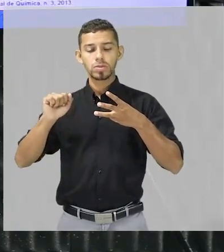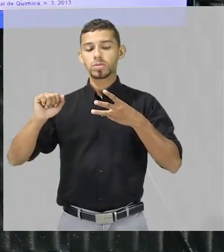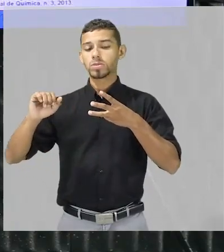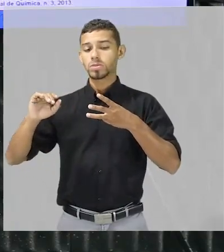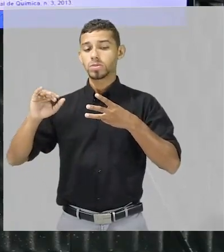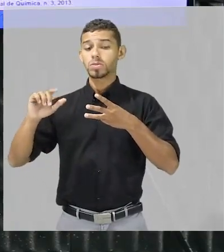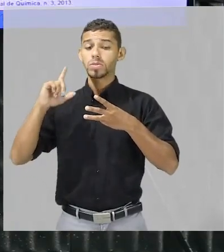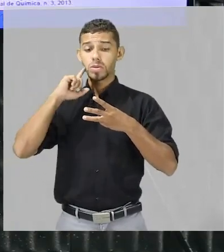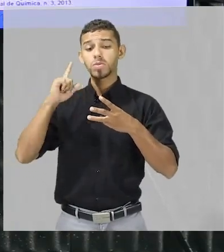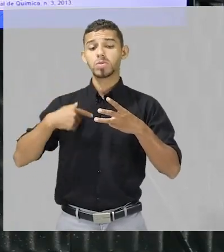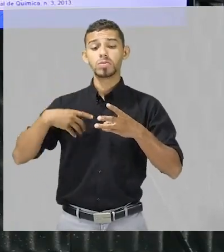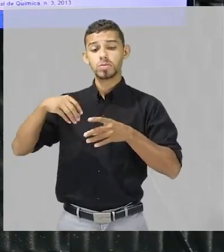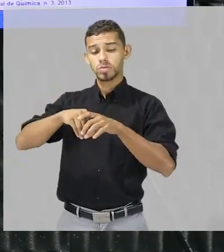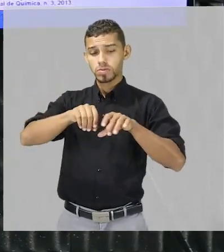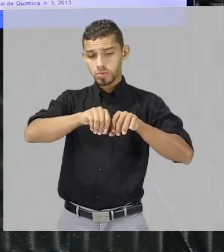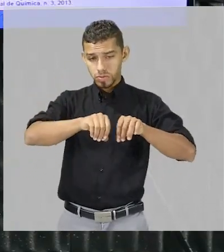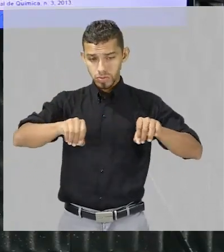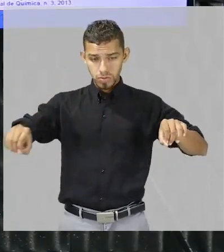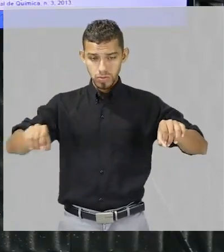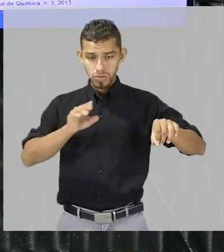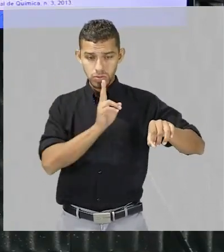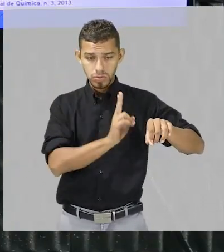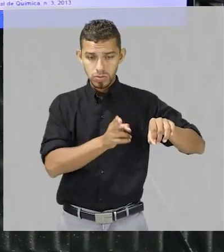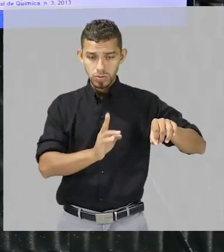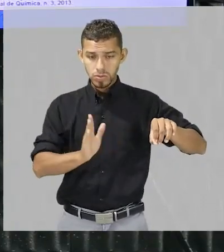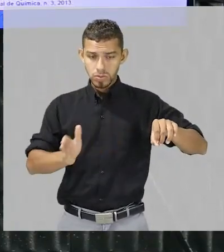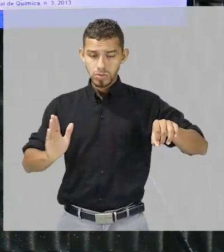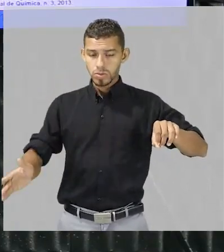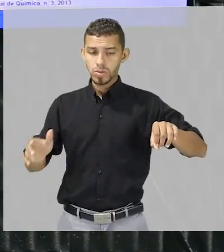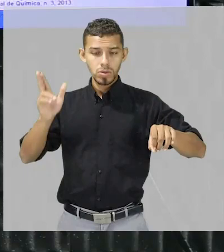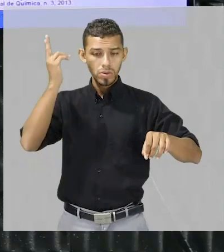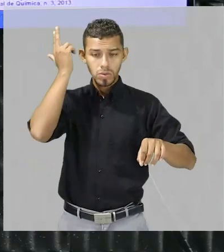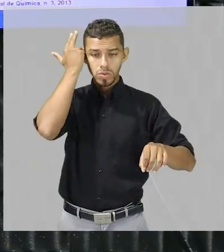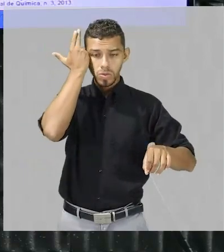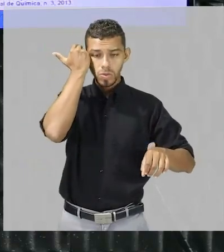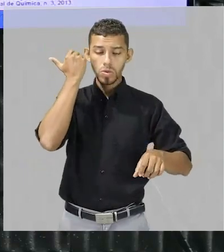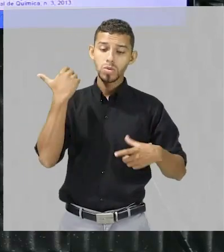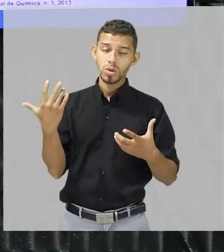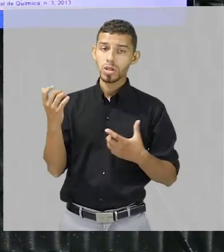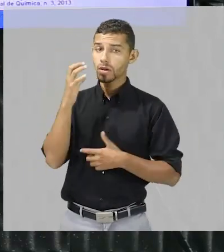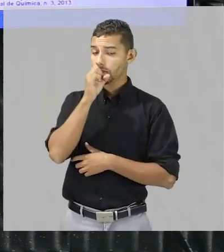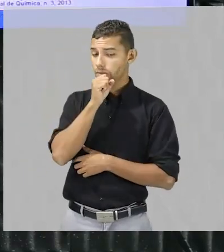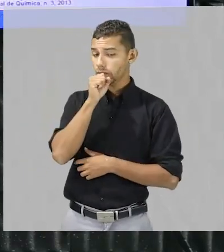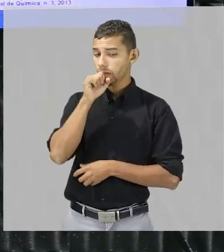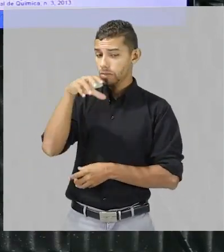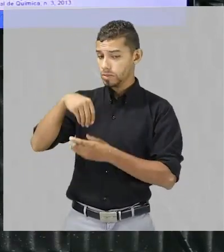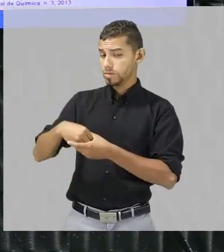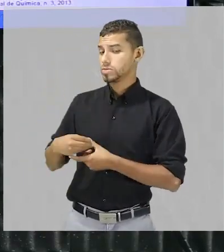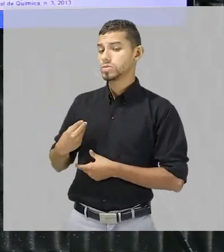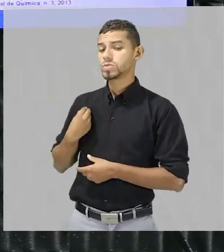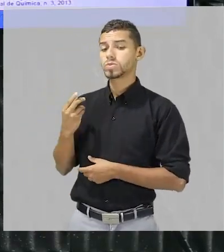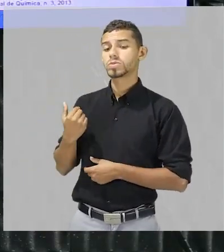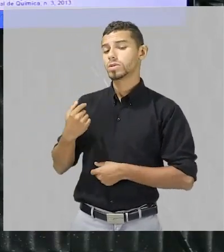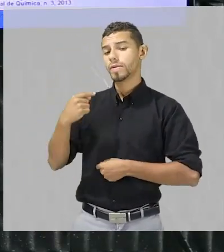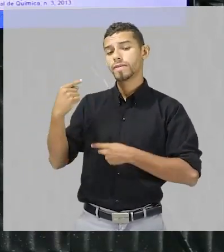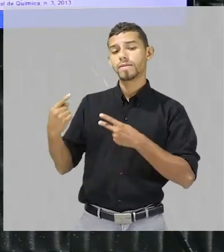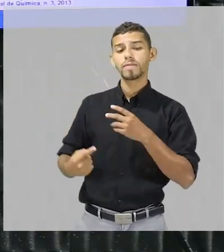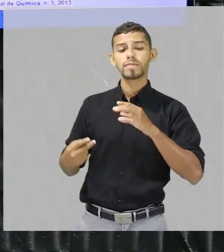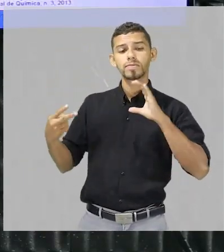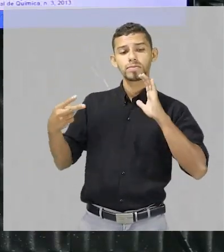comum, com algo que está se repetindo, são as diversas ligações